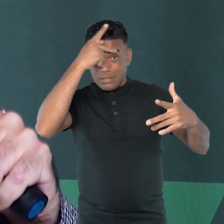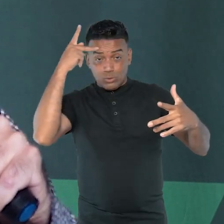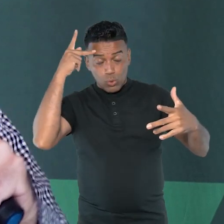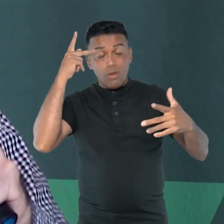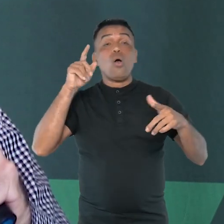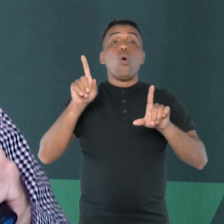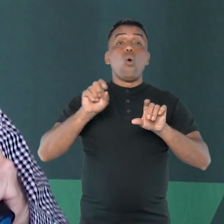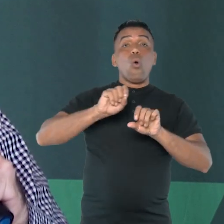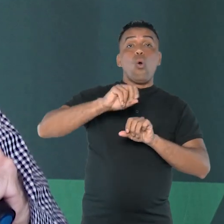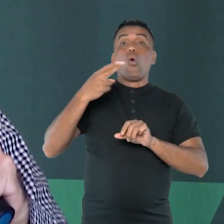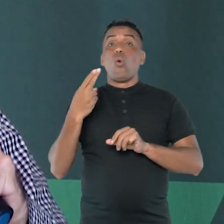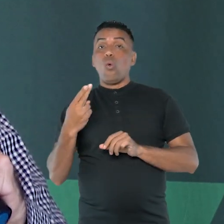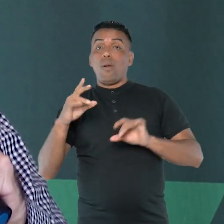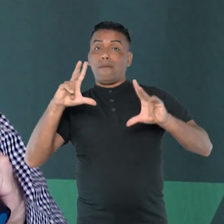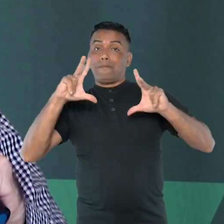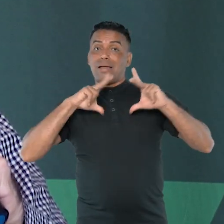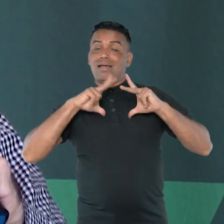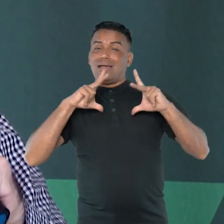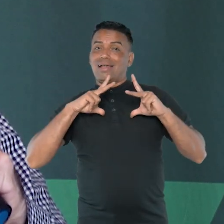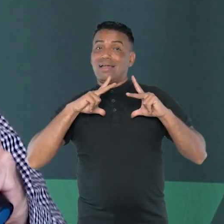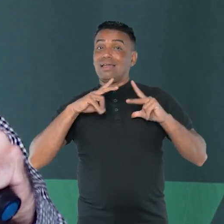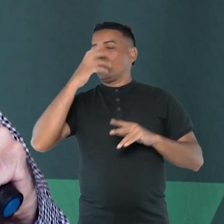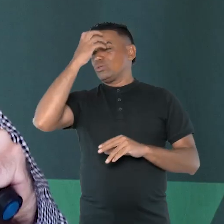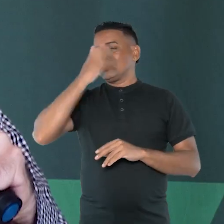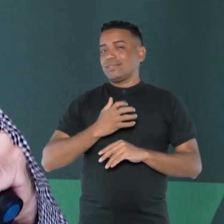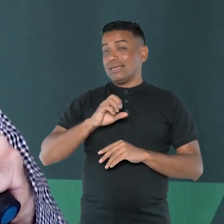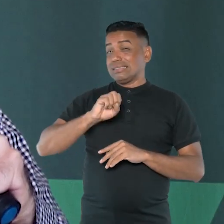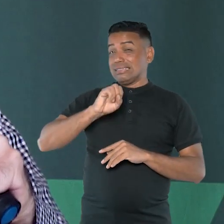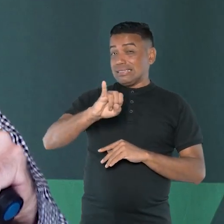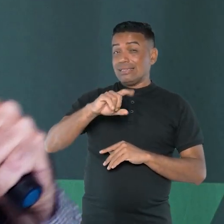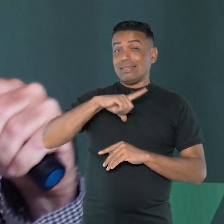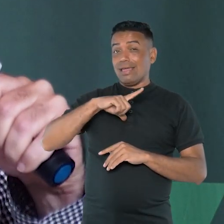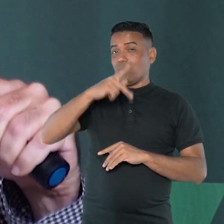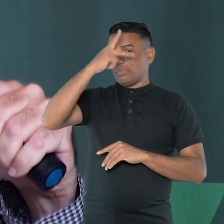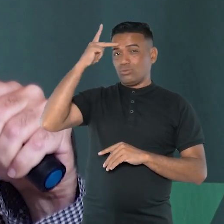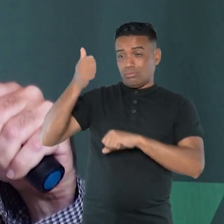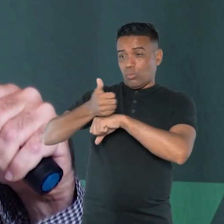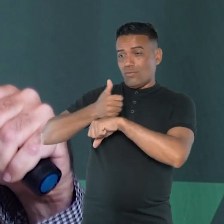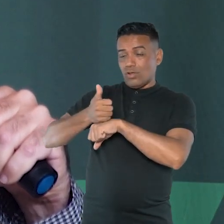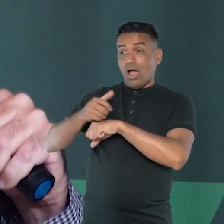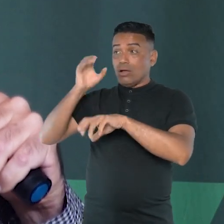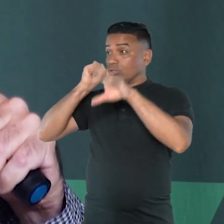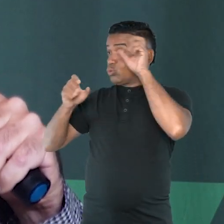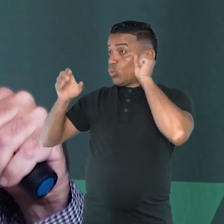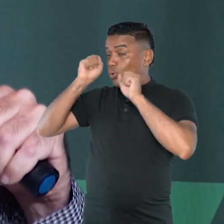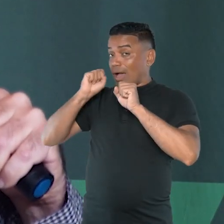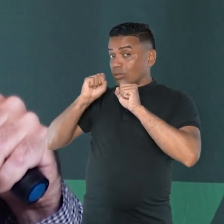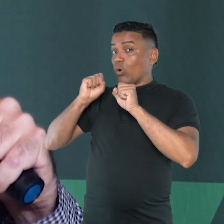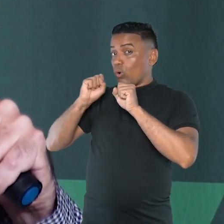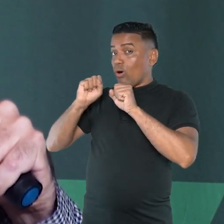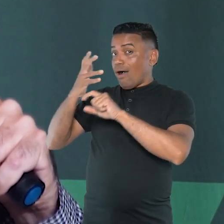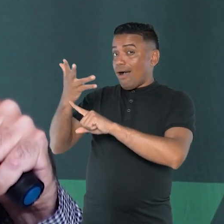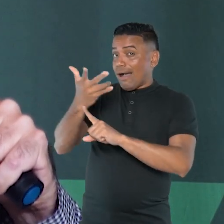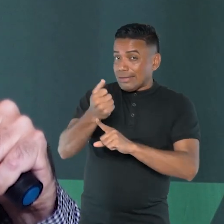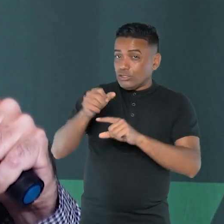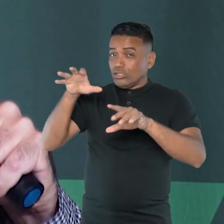tenho certeza que se há um escutador no século XXI e que exerce